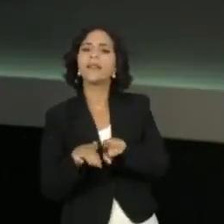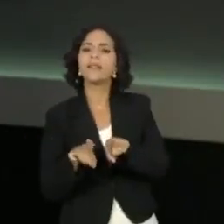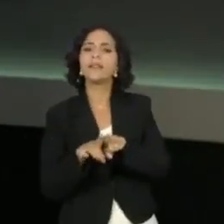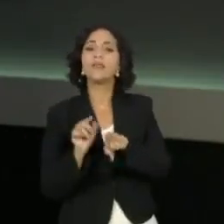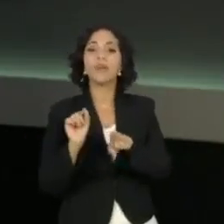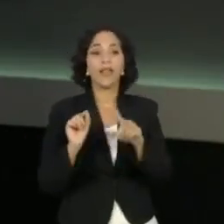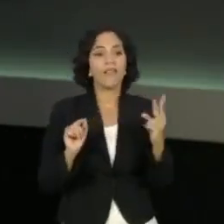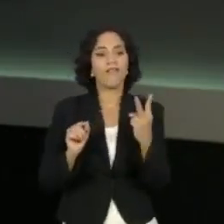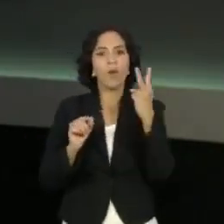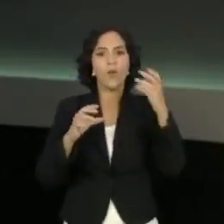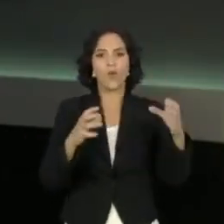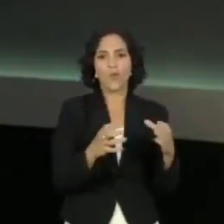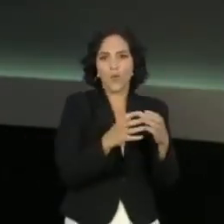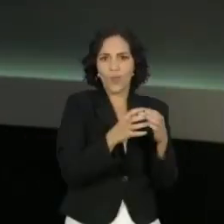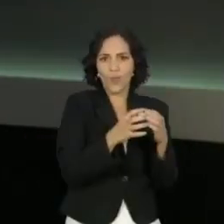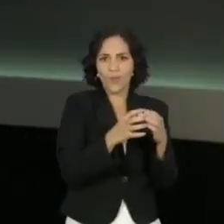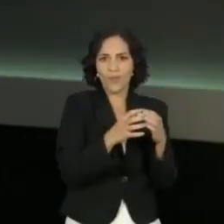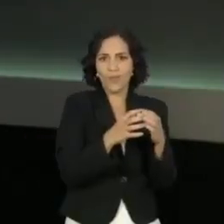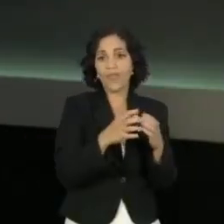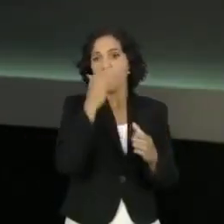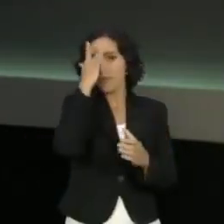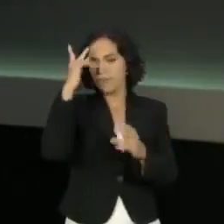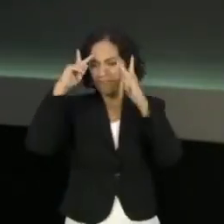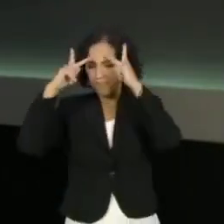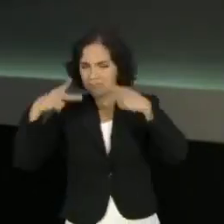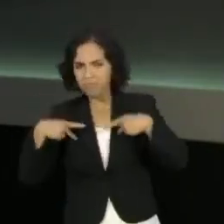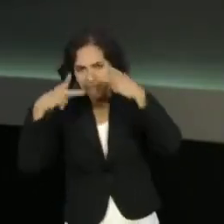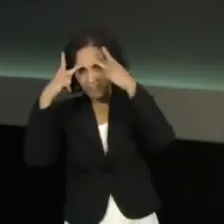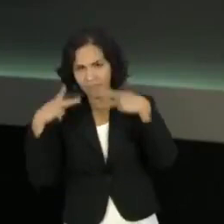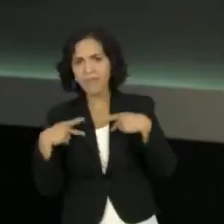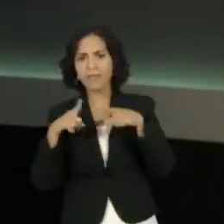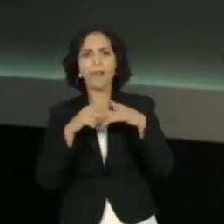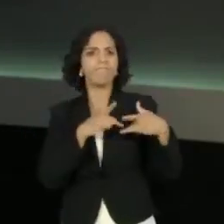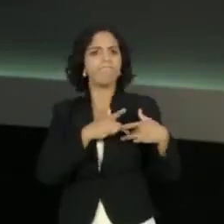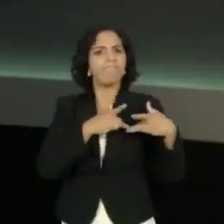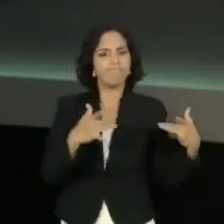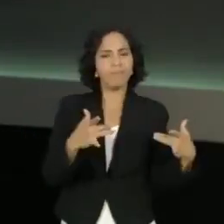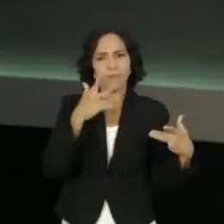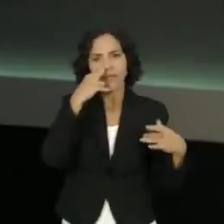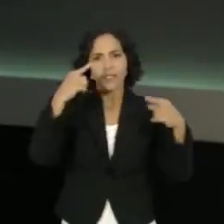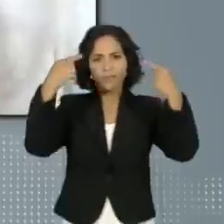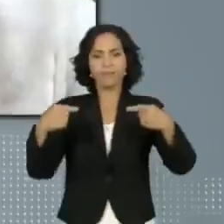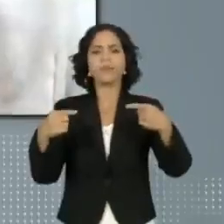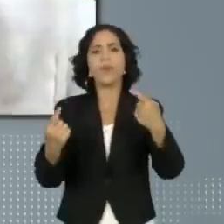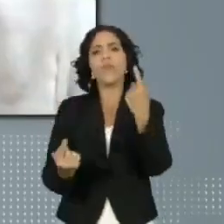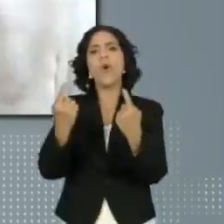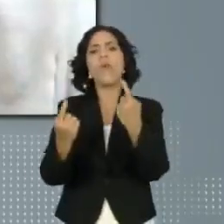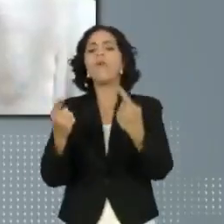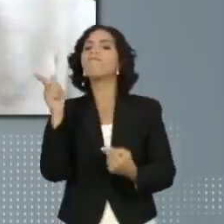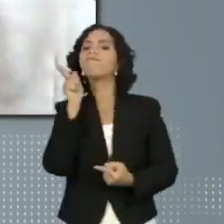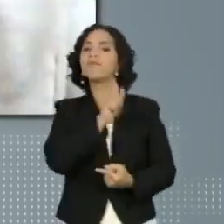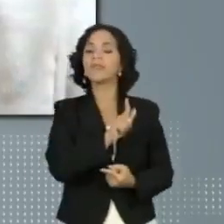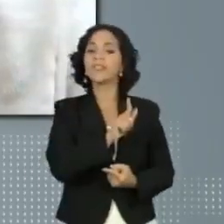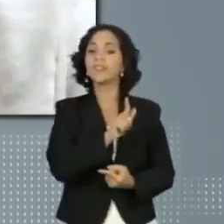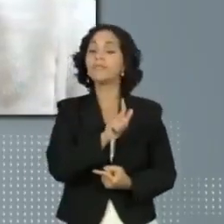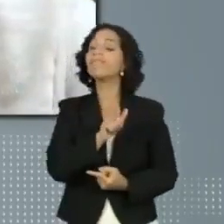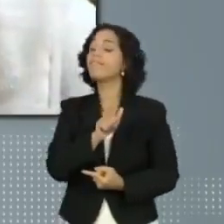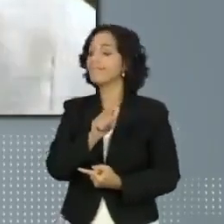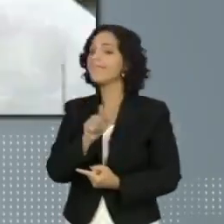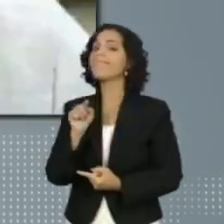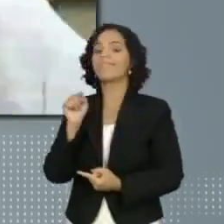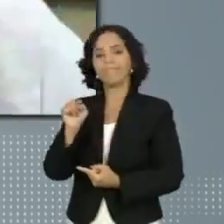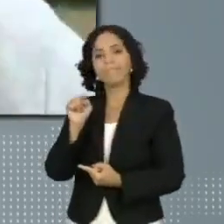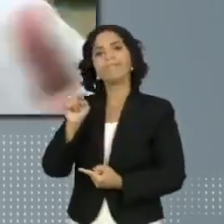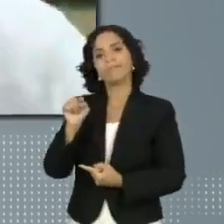os valores coletivos. Então, entre o individualismo e a solidariedade, quem é que ganha? Isso talvez